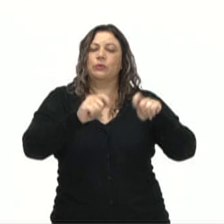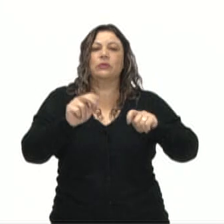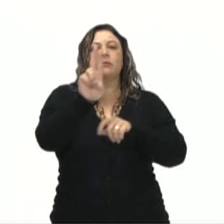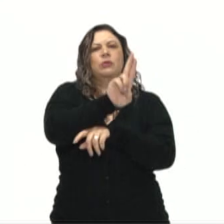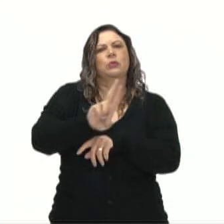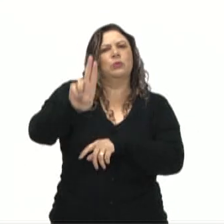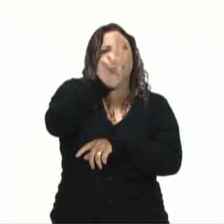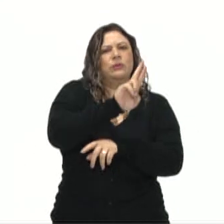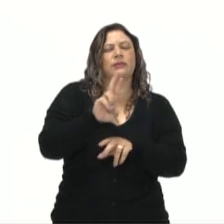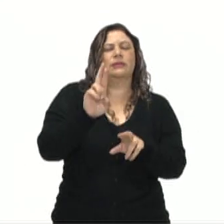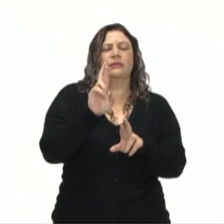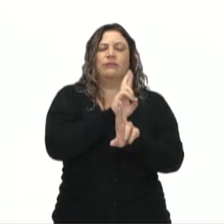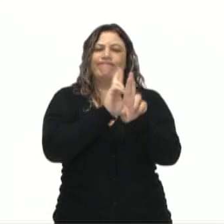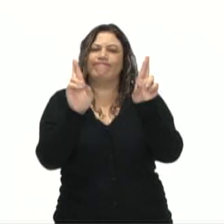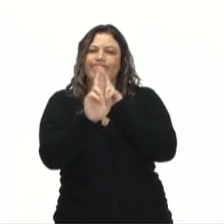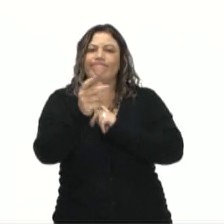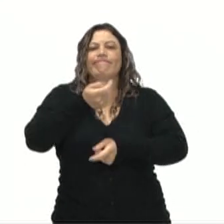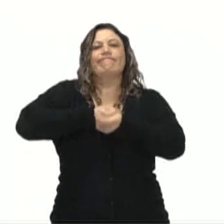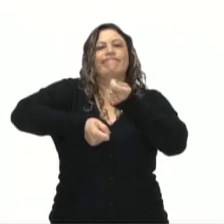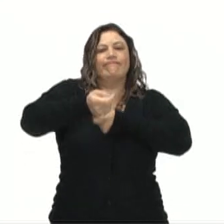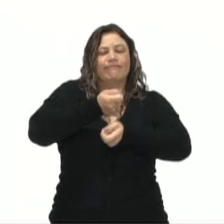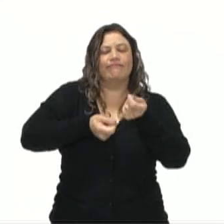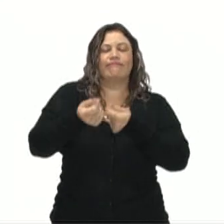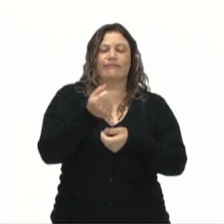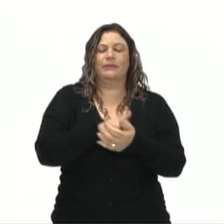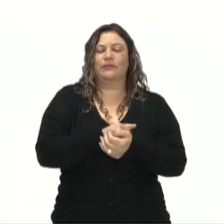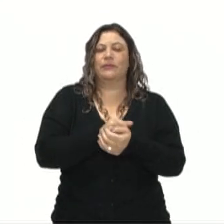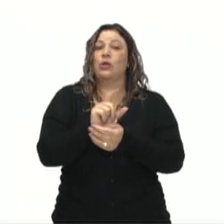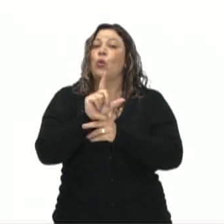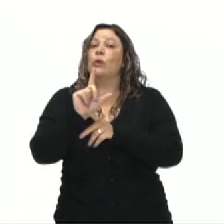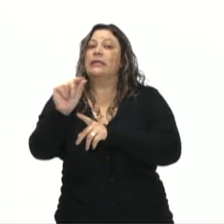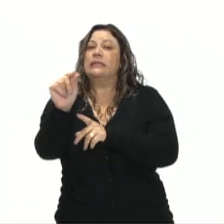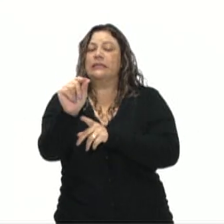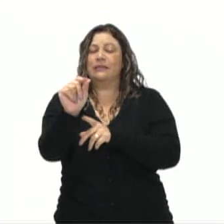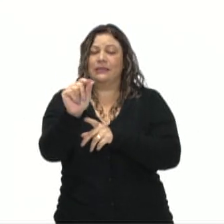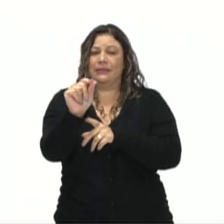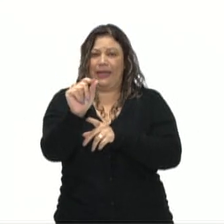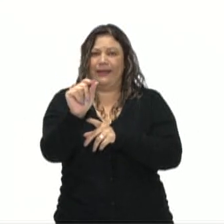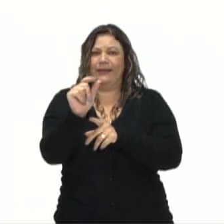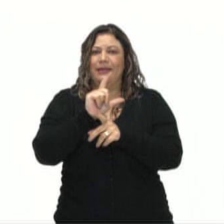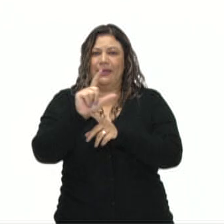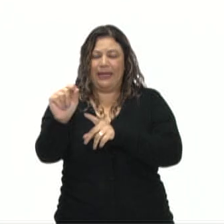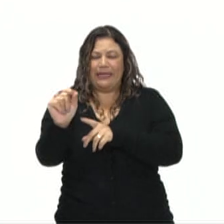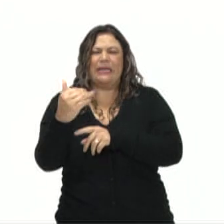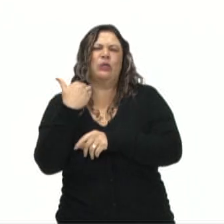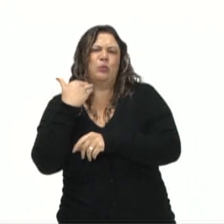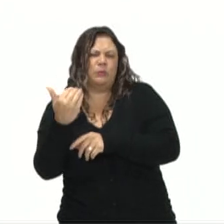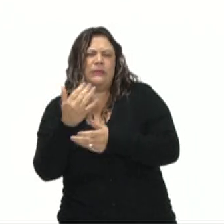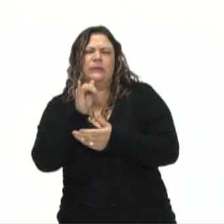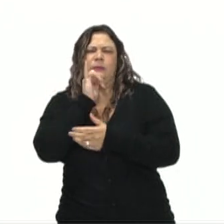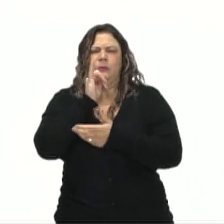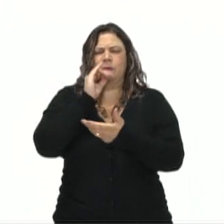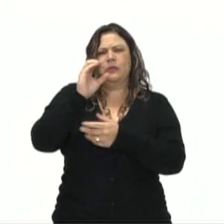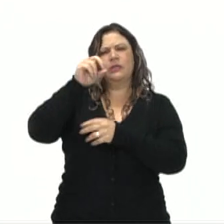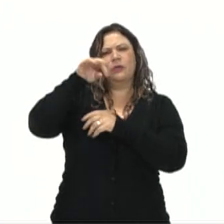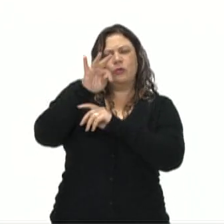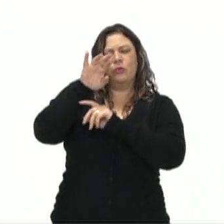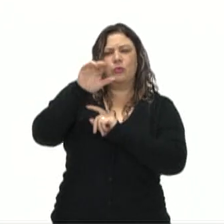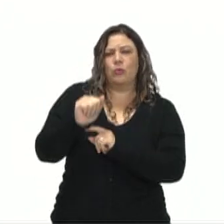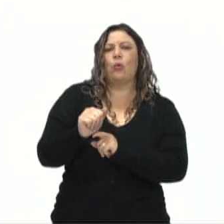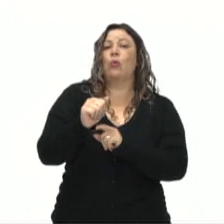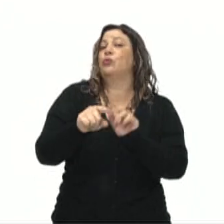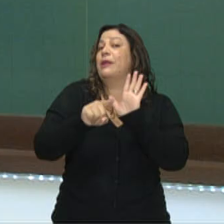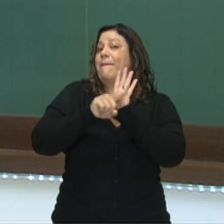relações que envolvem dinheiro, né? Tudo que é débito, tudo que sai da minha conta com sinal negativo, por exemplo, menos R$ 1.200, e tudo que